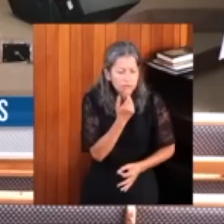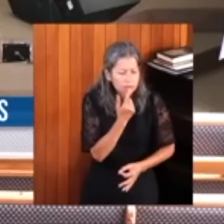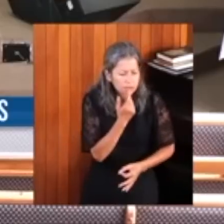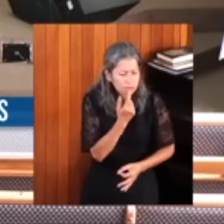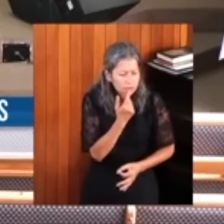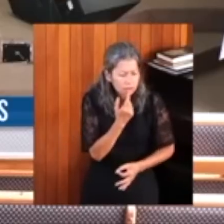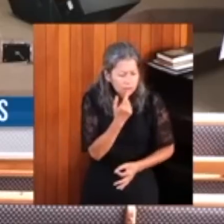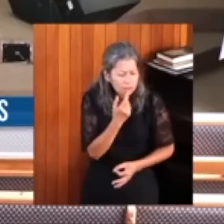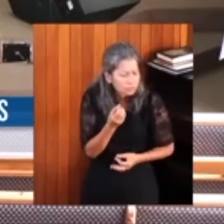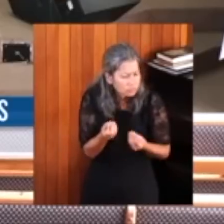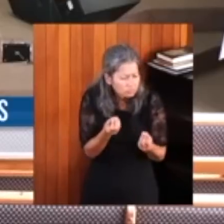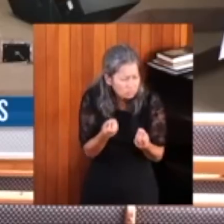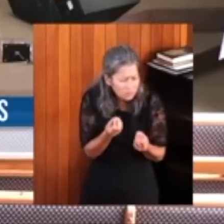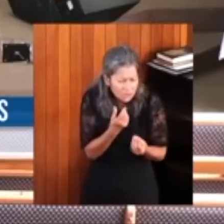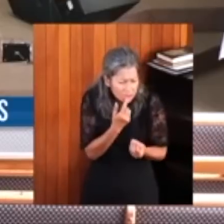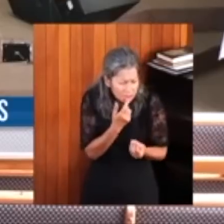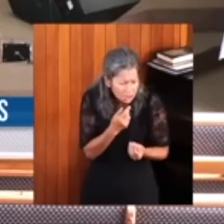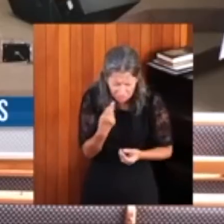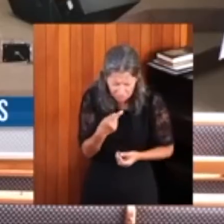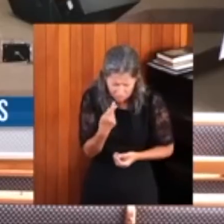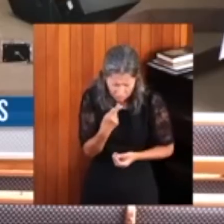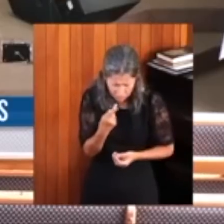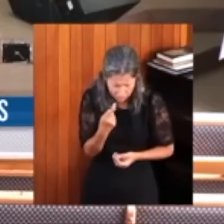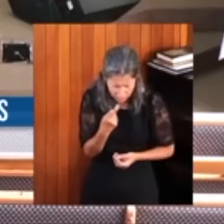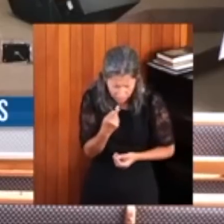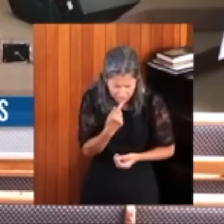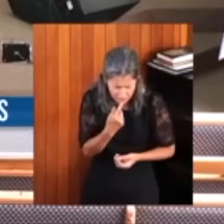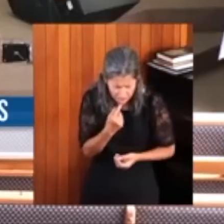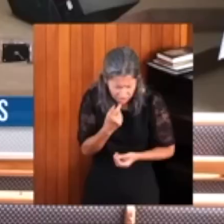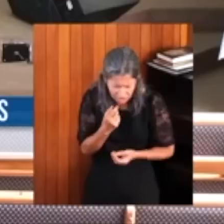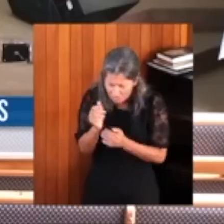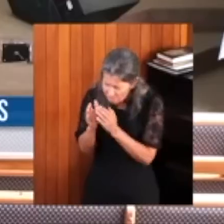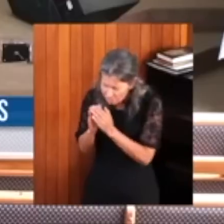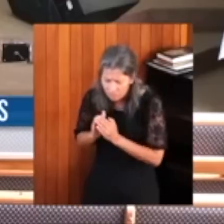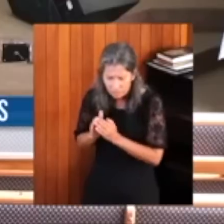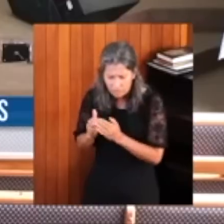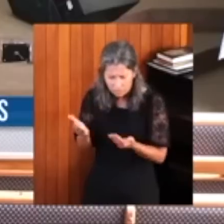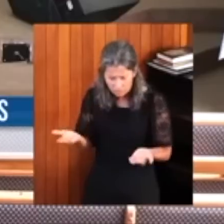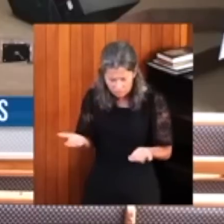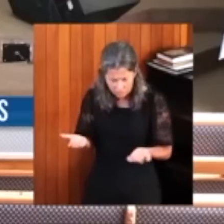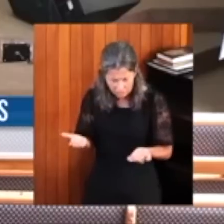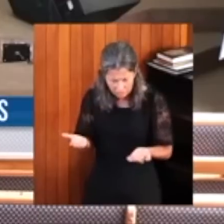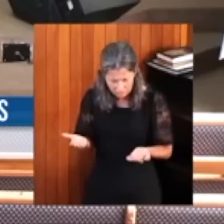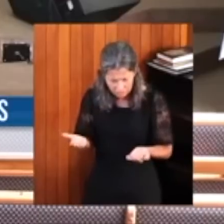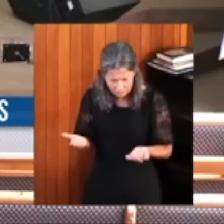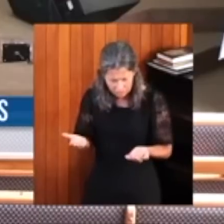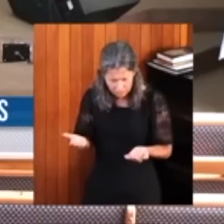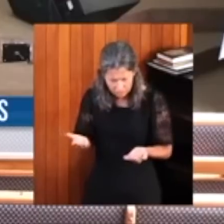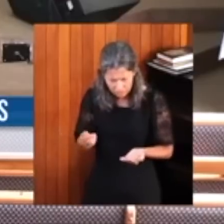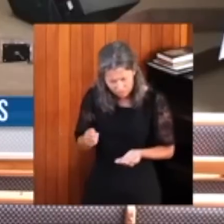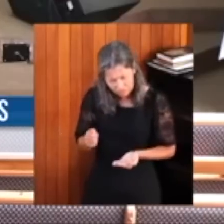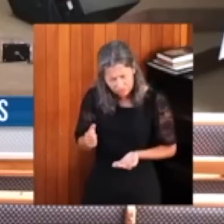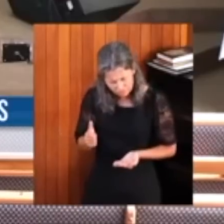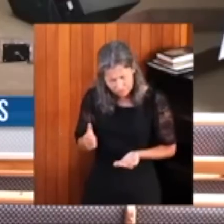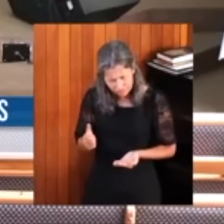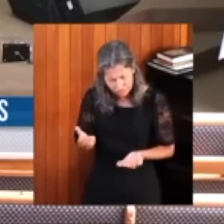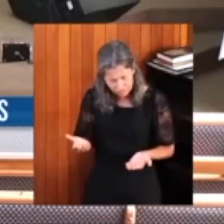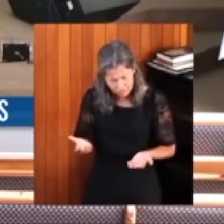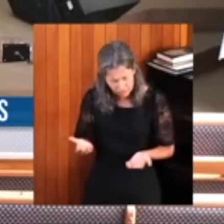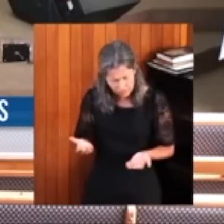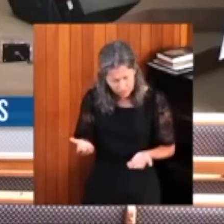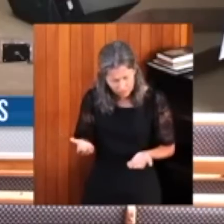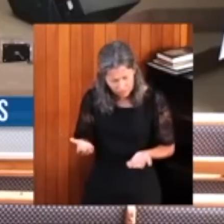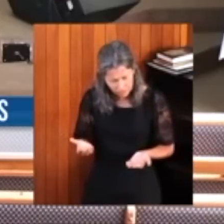Está pedindo justiça. Pedindo que a justiça seja feita. Caim foi o primeiro mártir, mas ao longo de toda a história teve